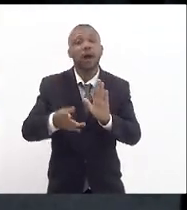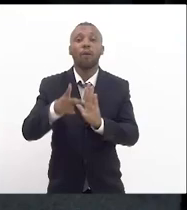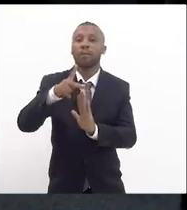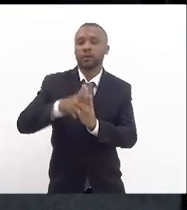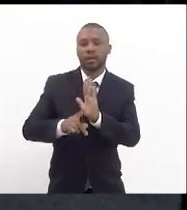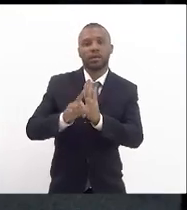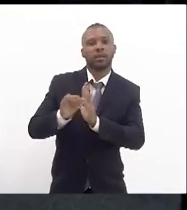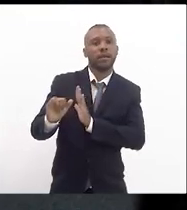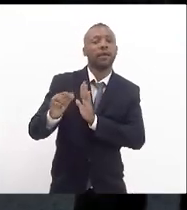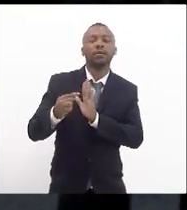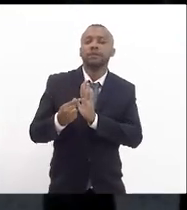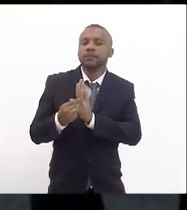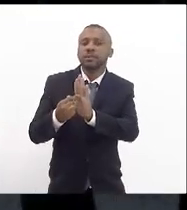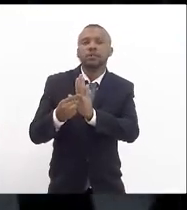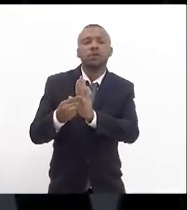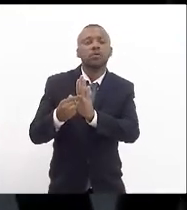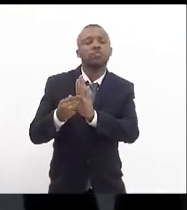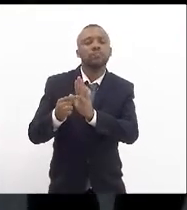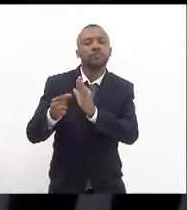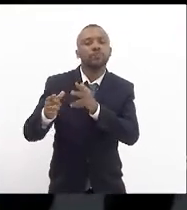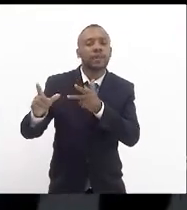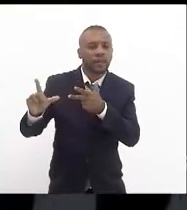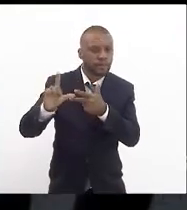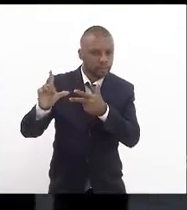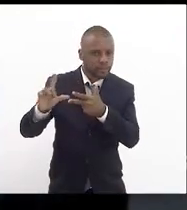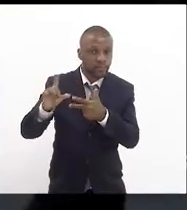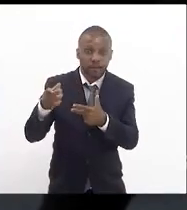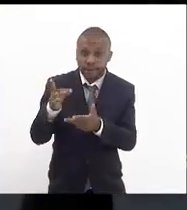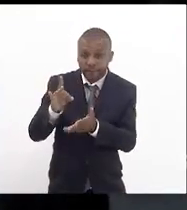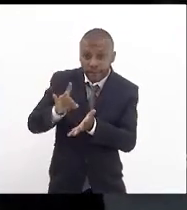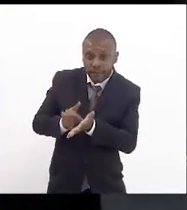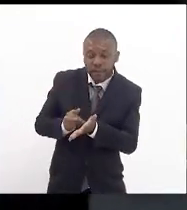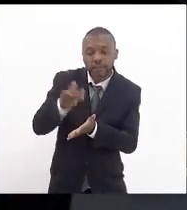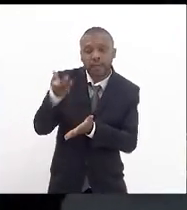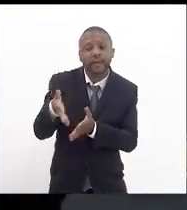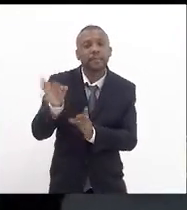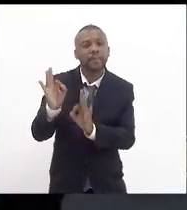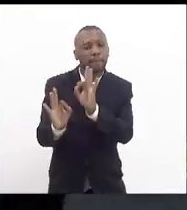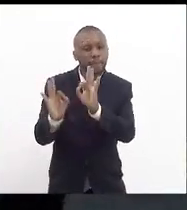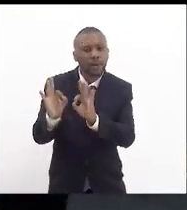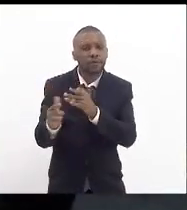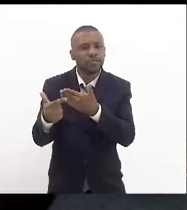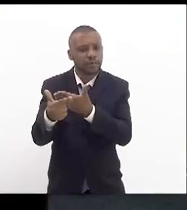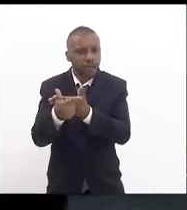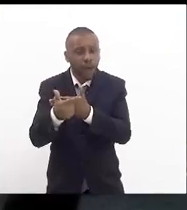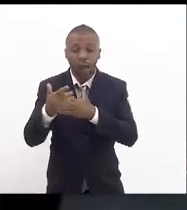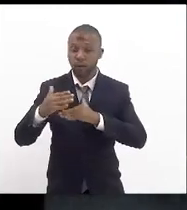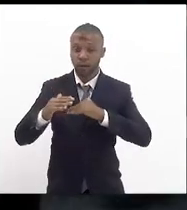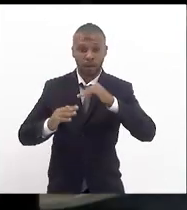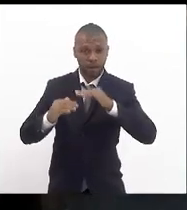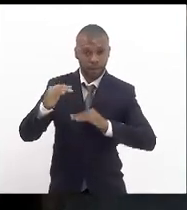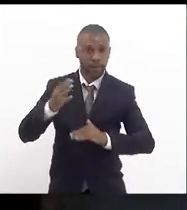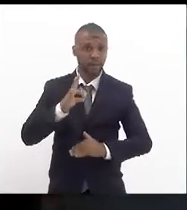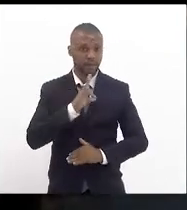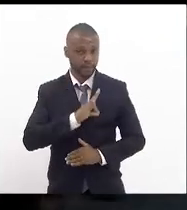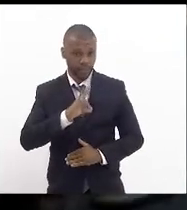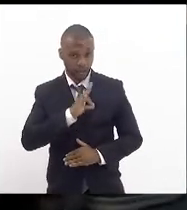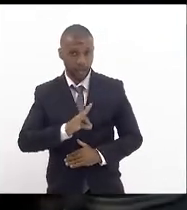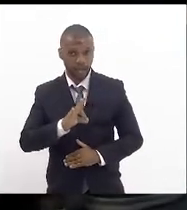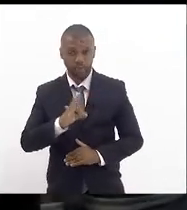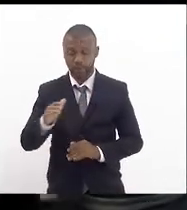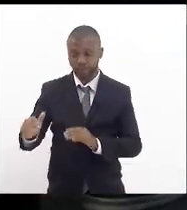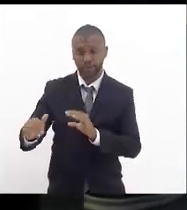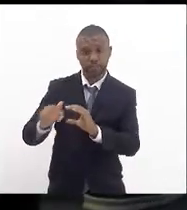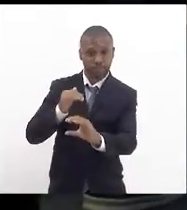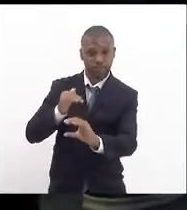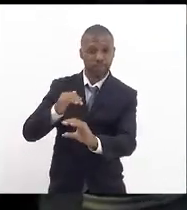projeto de indicação legislativa para que realmente esse plano de cargo, carreira e salário, essa mensagem viesse